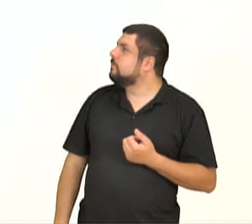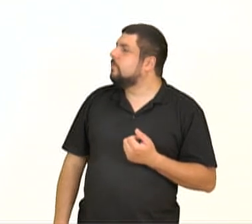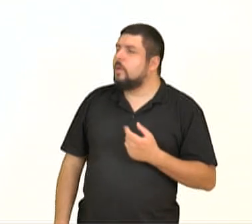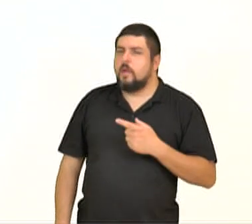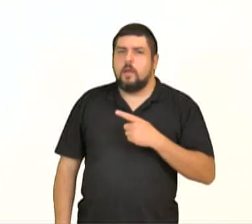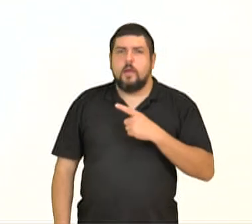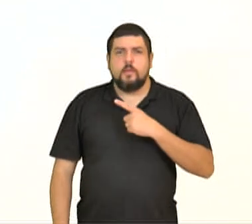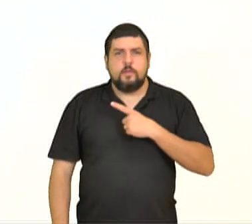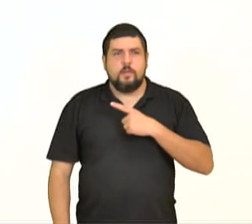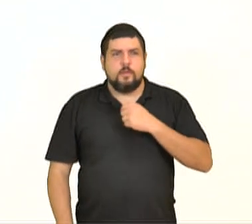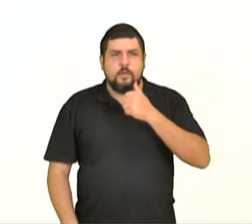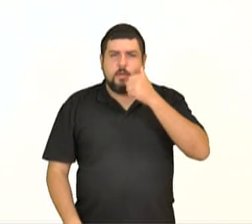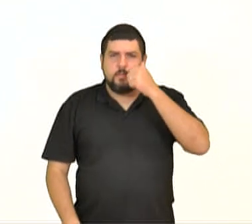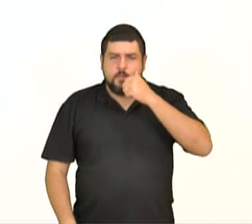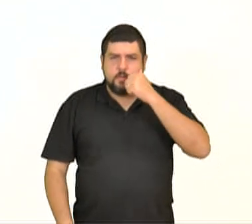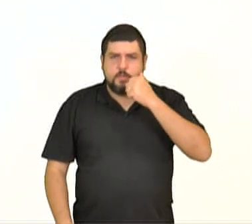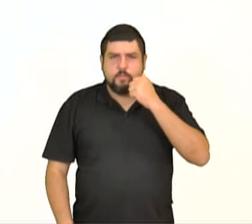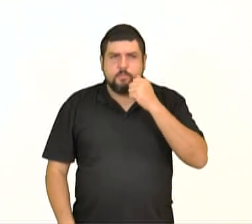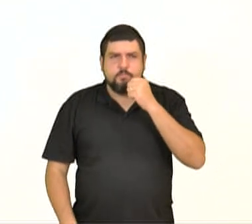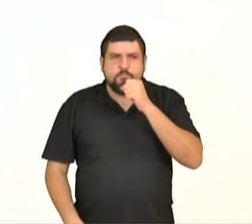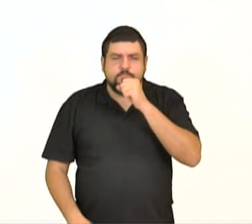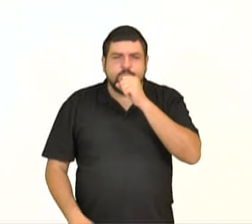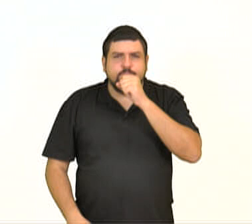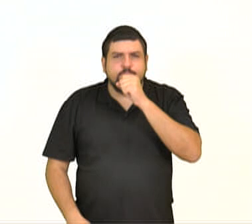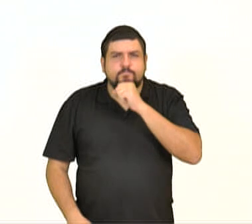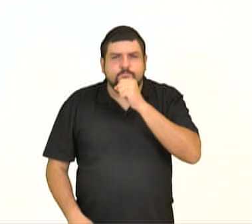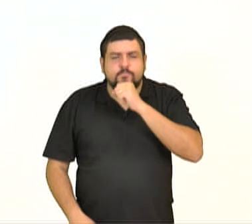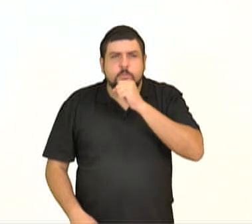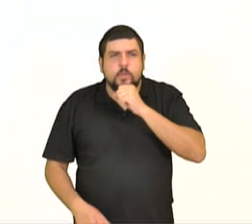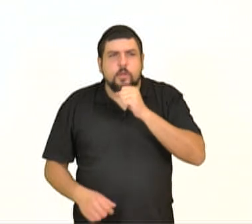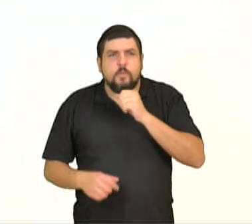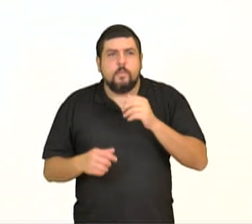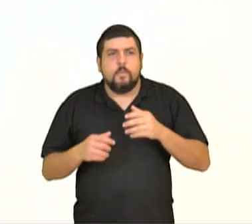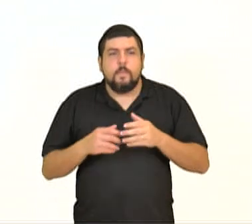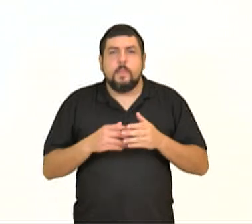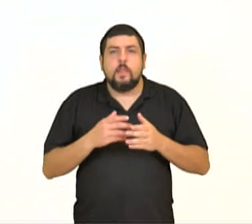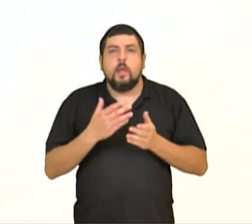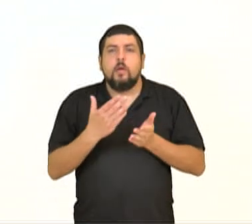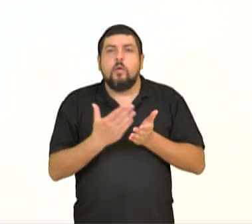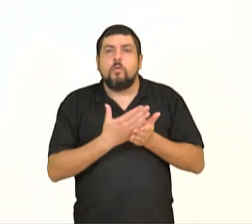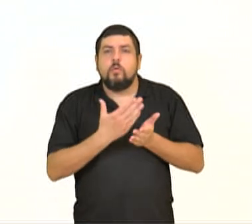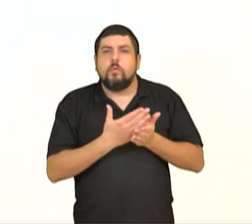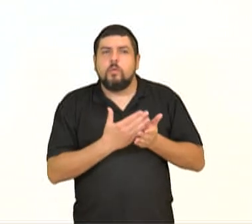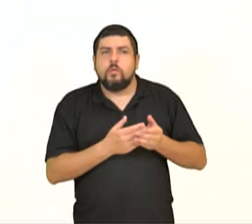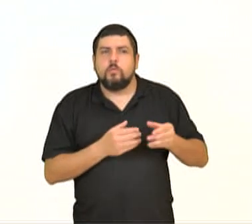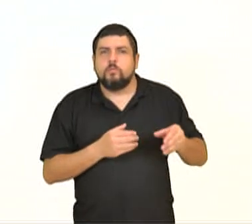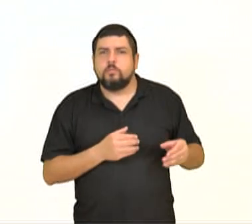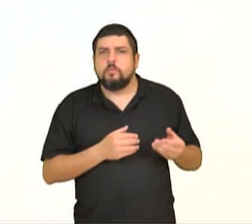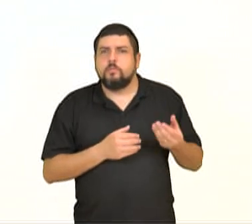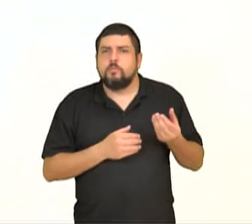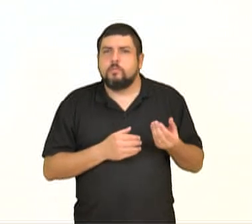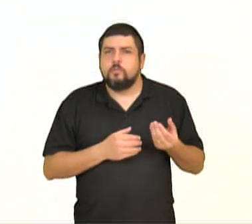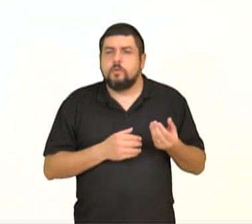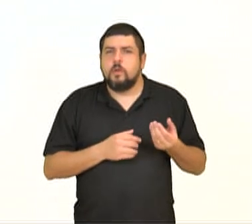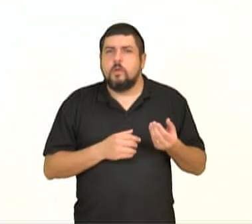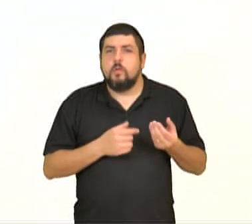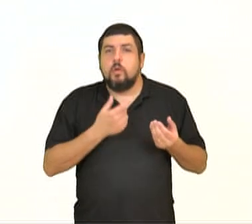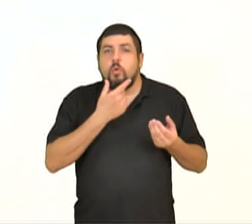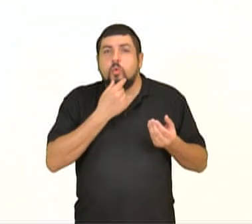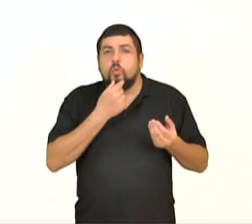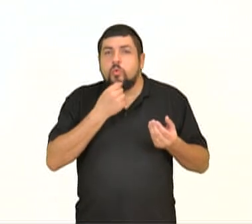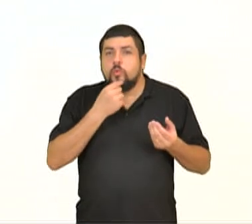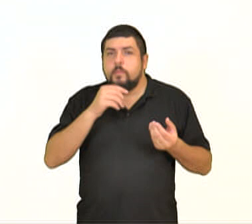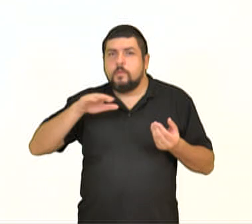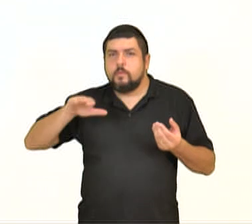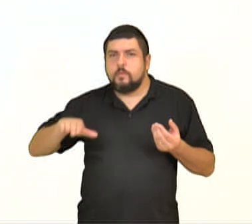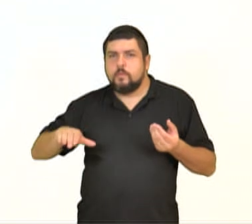uma senhora que está com um livro, um material impresso, um livro na mão, e um garotinho que também está com um livro ou